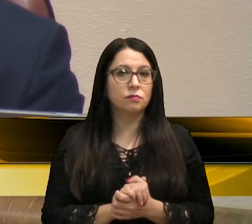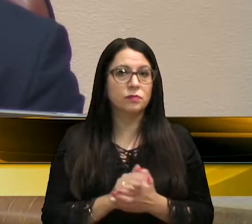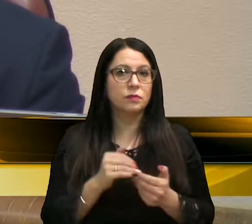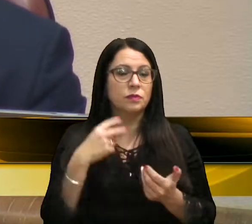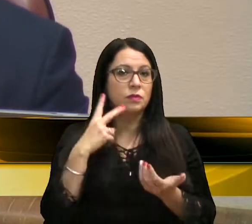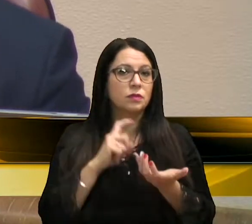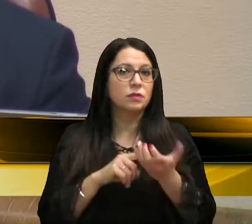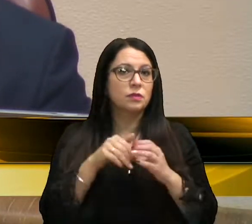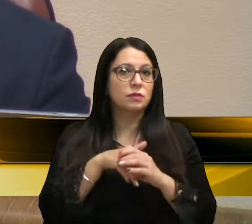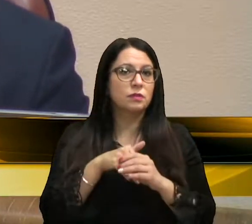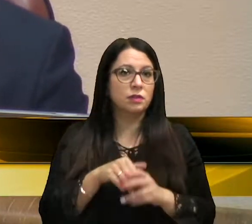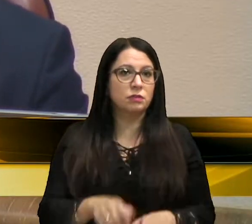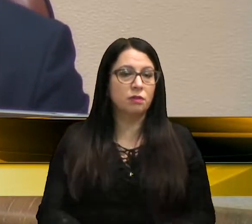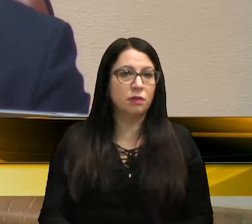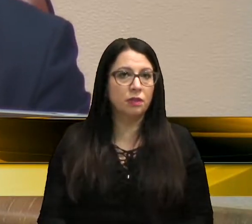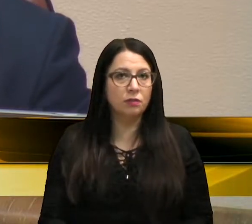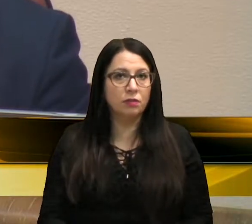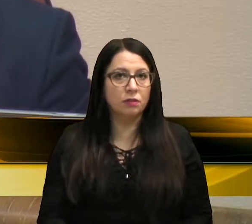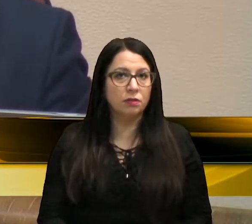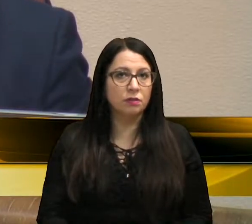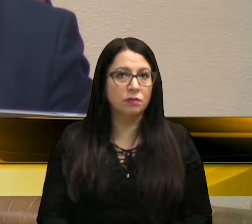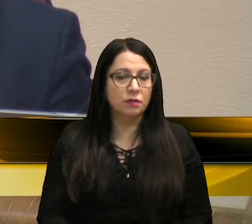Solicito aos vereadores que registrem seus votos.